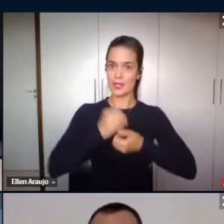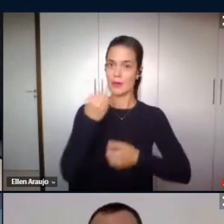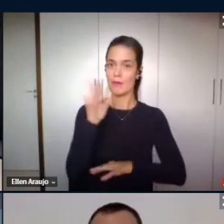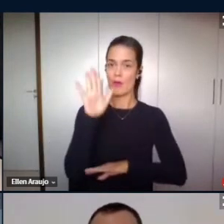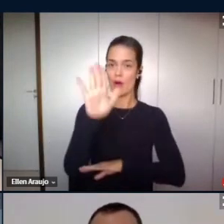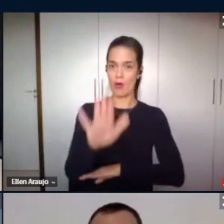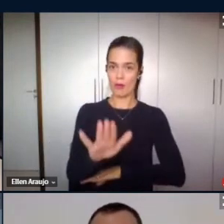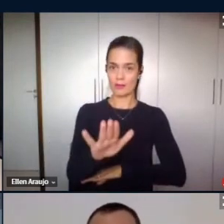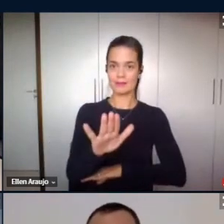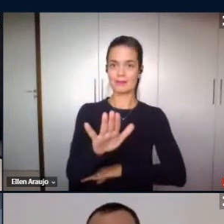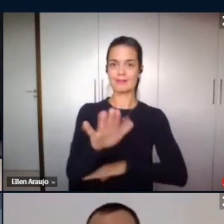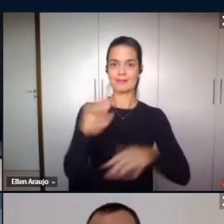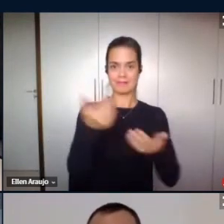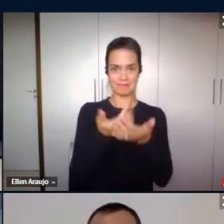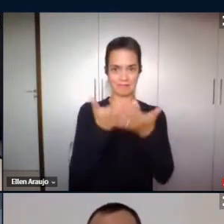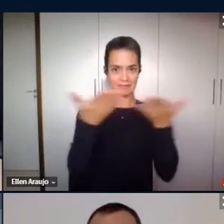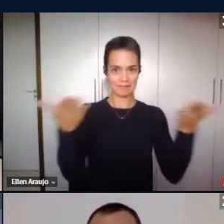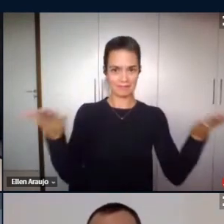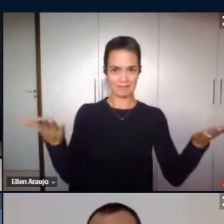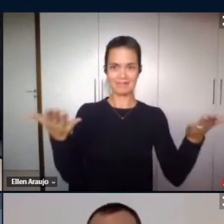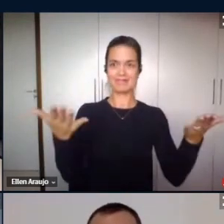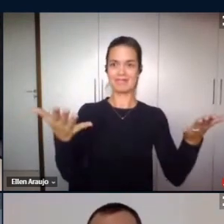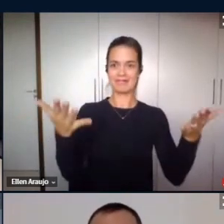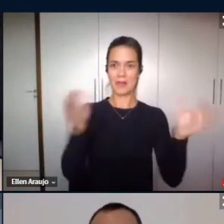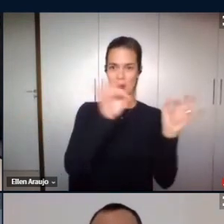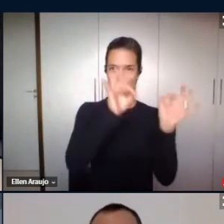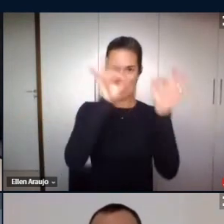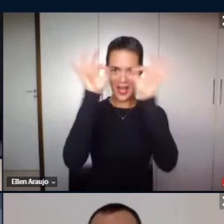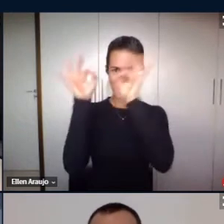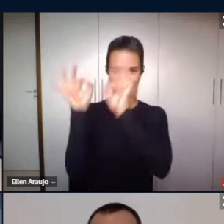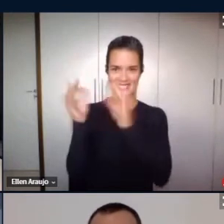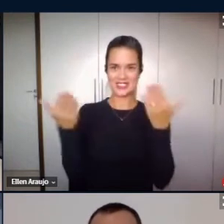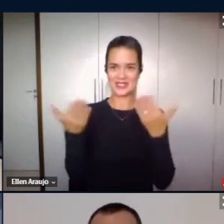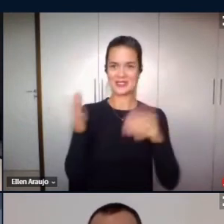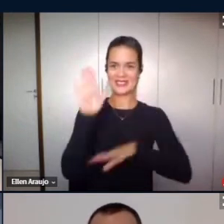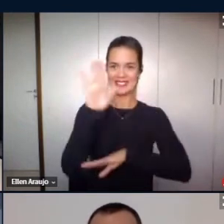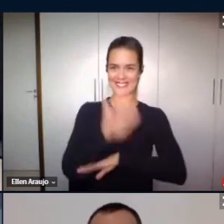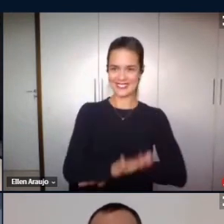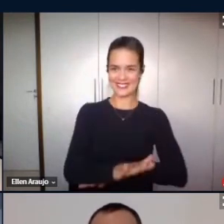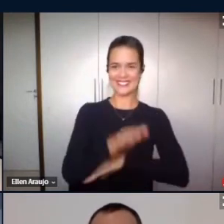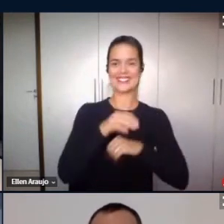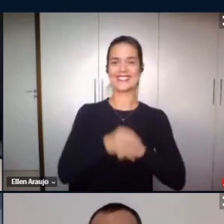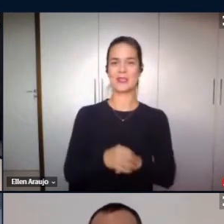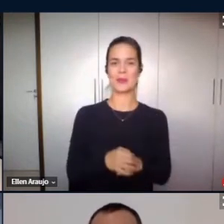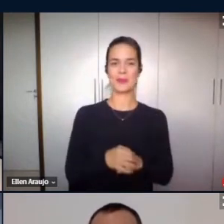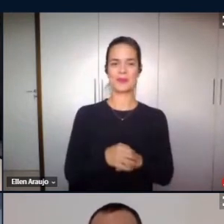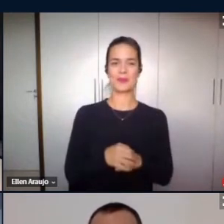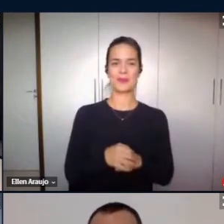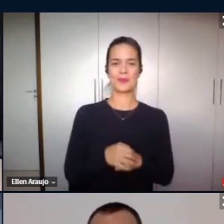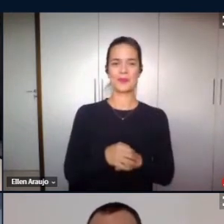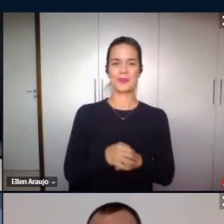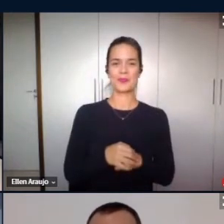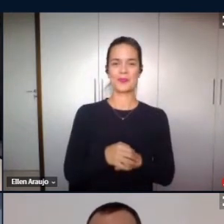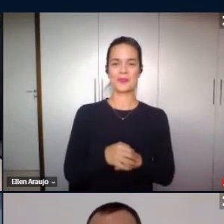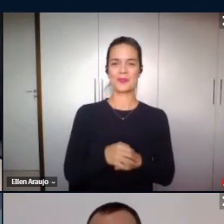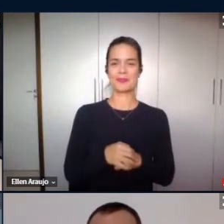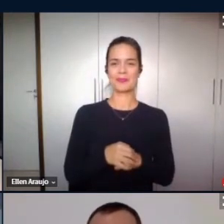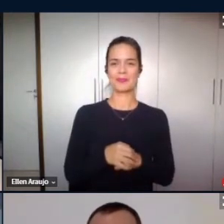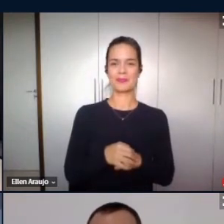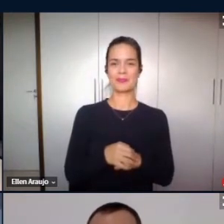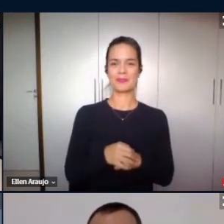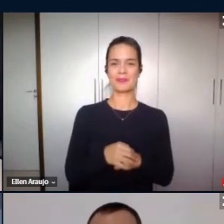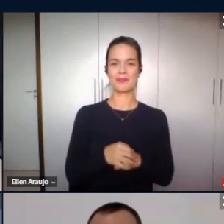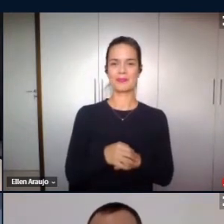tarde à audiência, às pessoas que estão, então, nos ouvindo neste momento, né? Eu